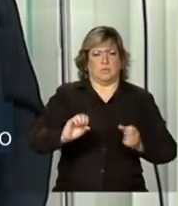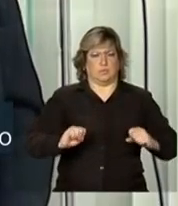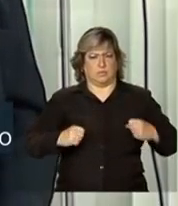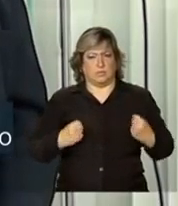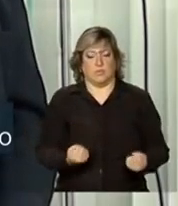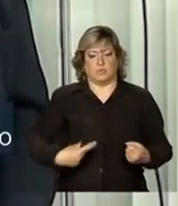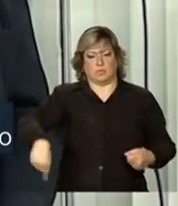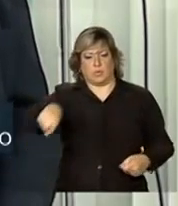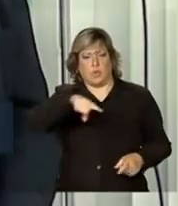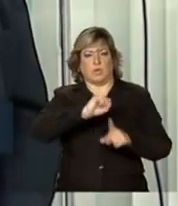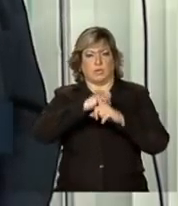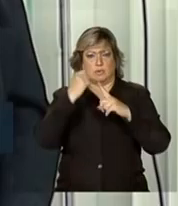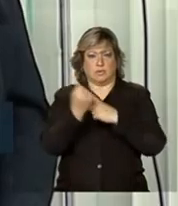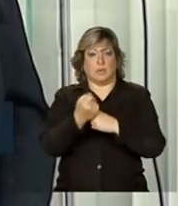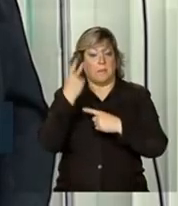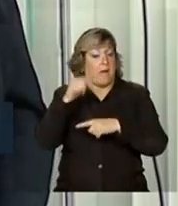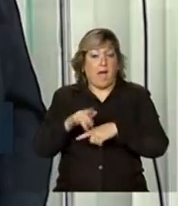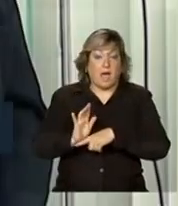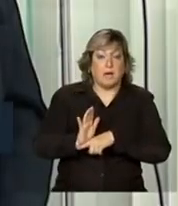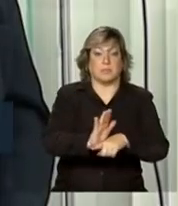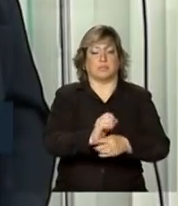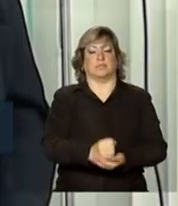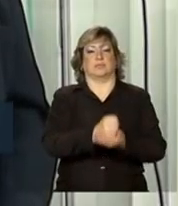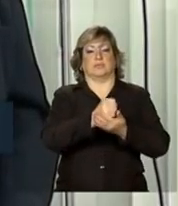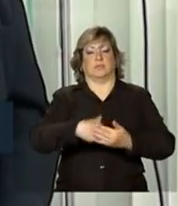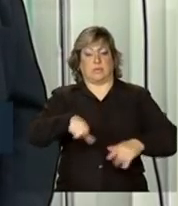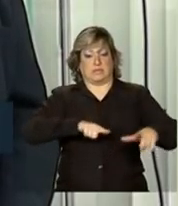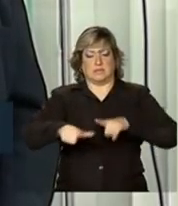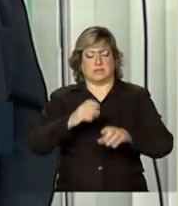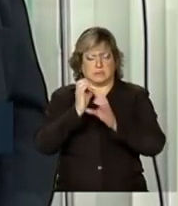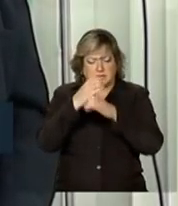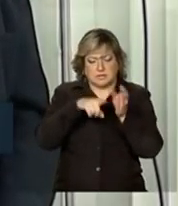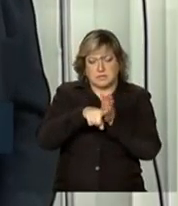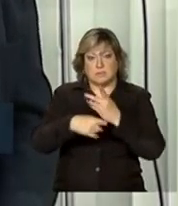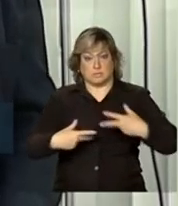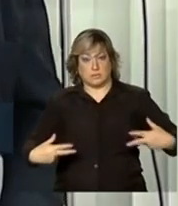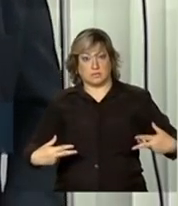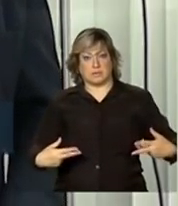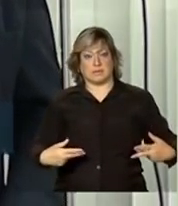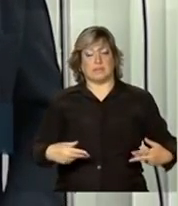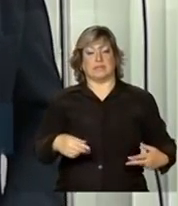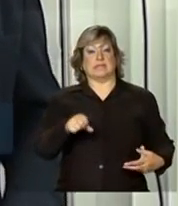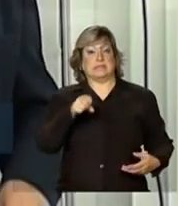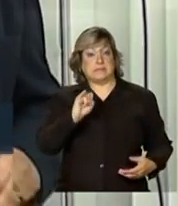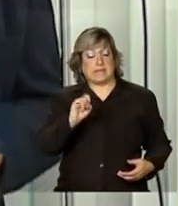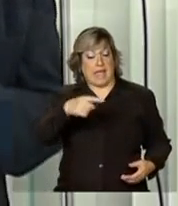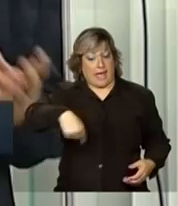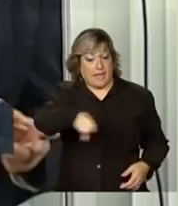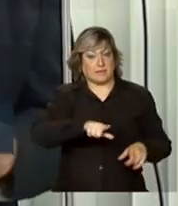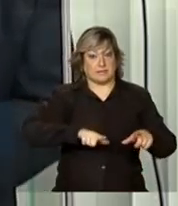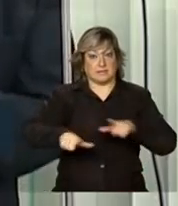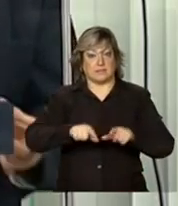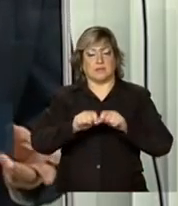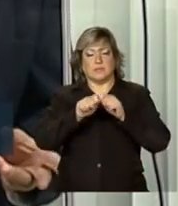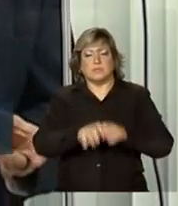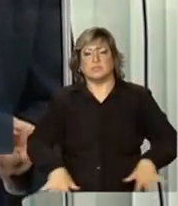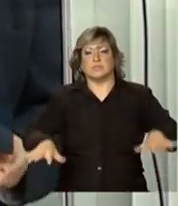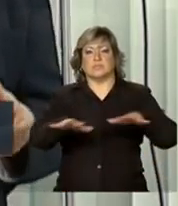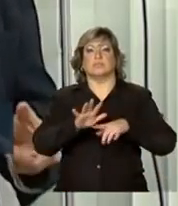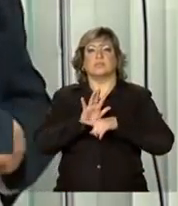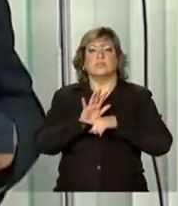da sociedade para apoiar as atividades científicas, se essas atividades transbordarem